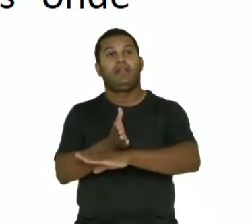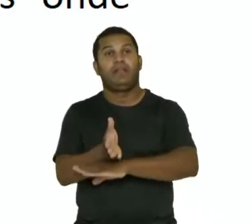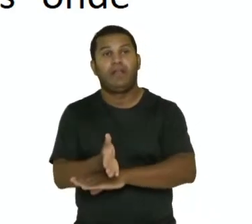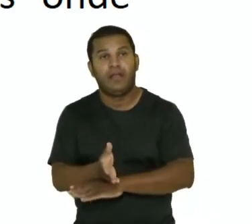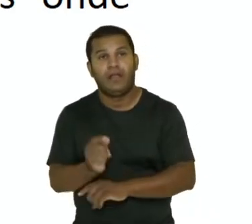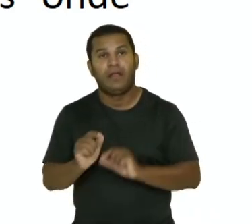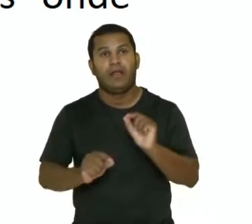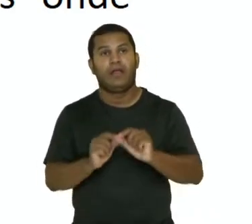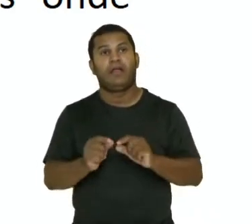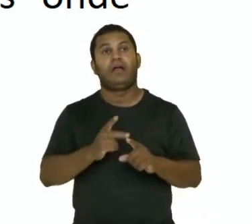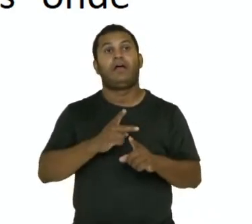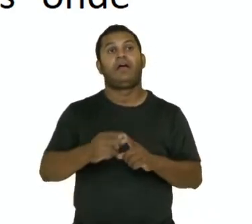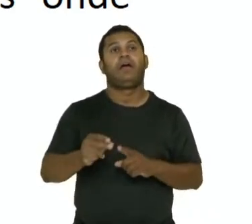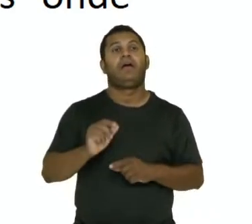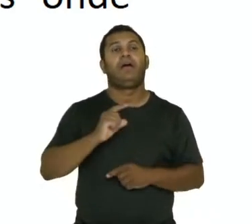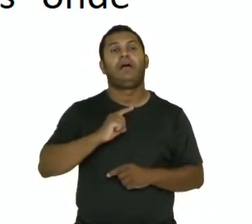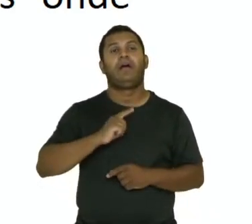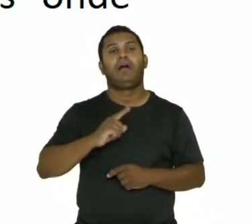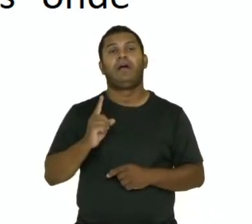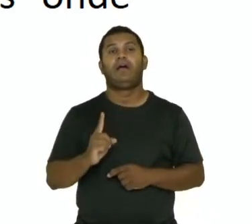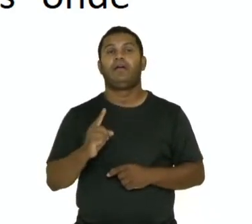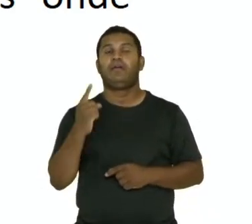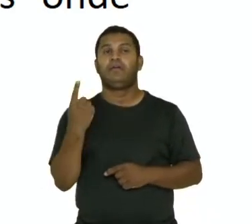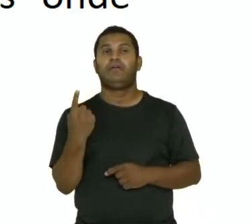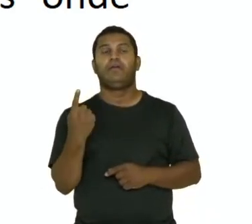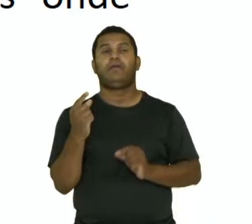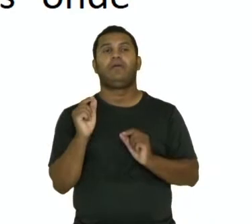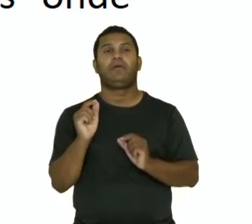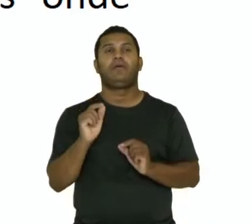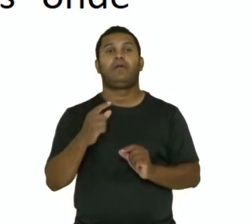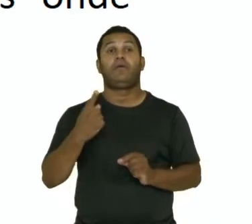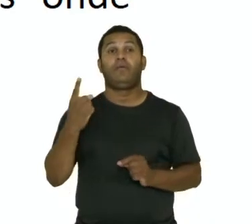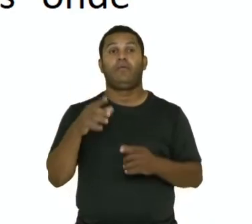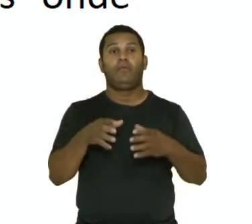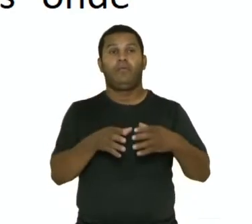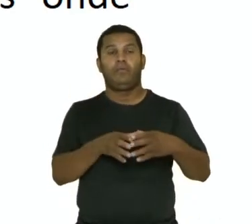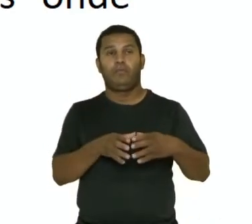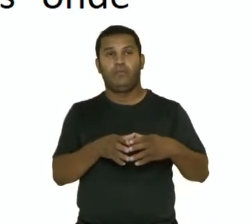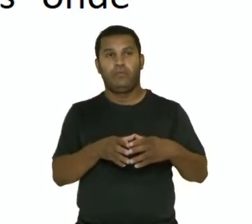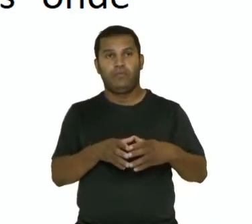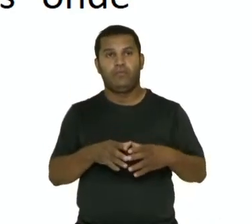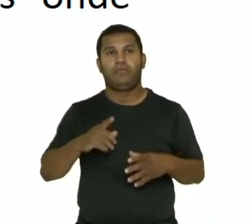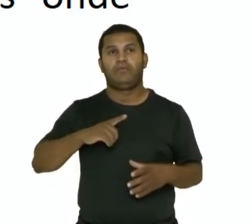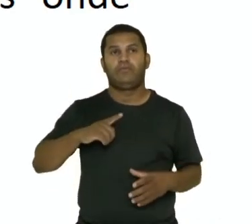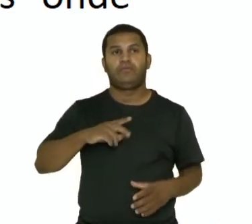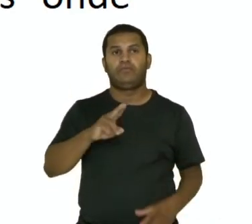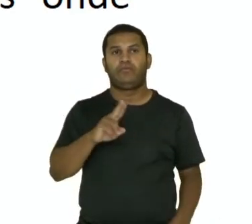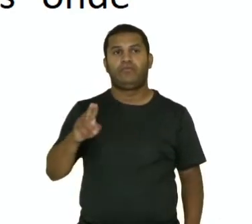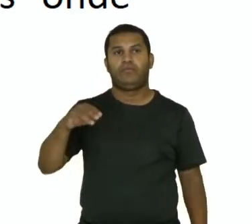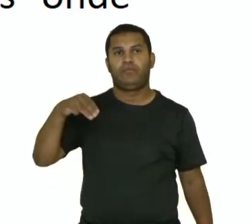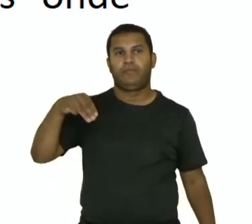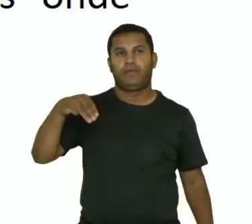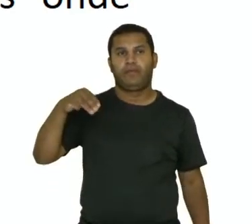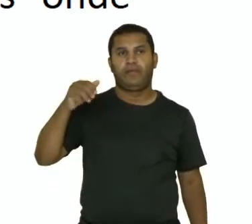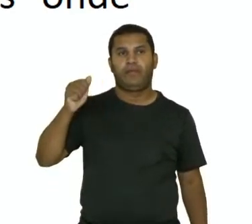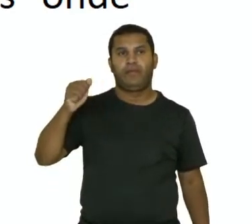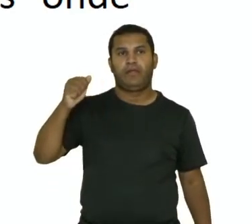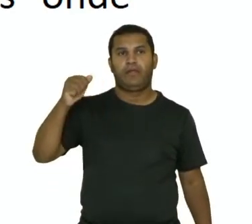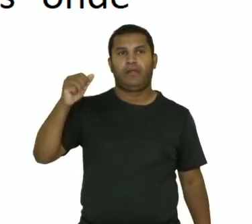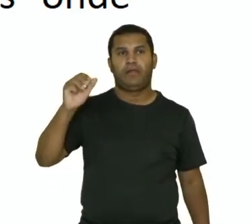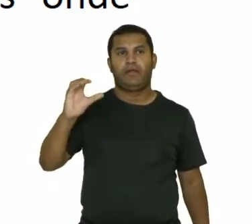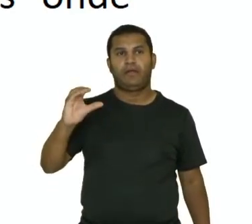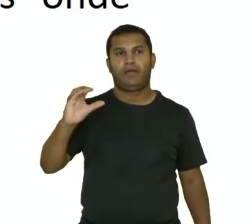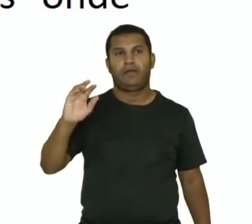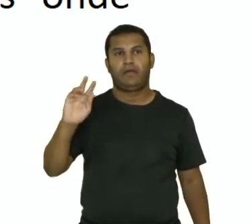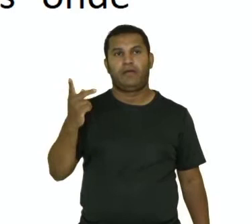foi a liderança do imperador Manco Inca, que refugiou-se próximo à cidade de Machu Picchu, seguido por milhares